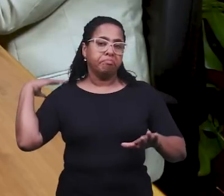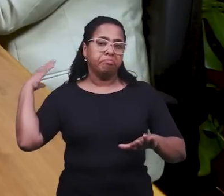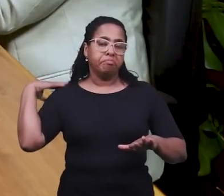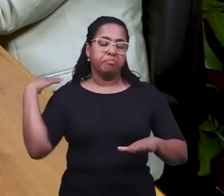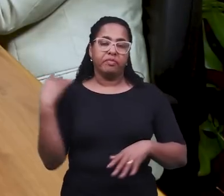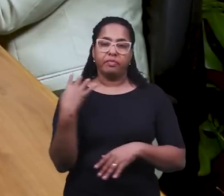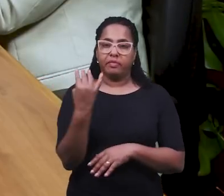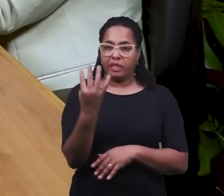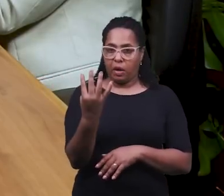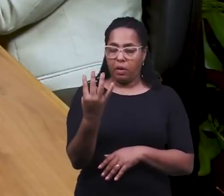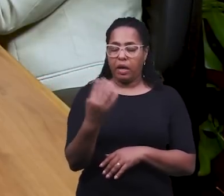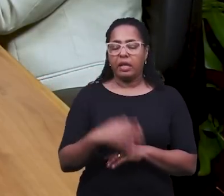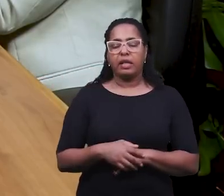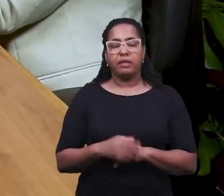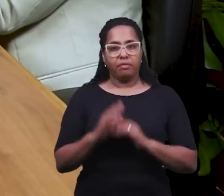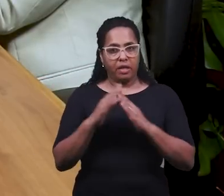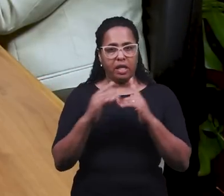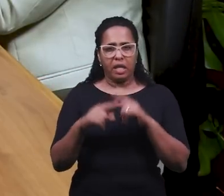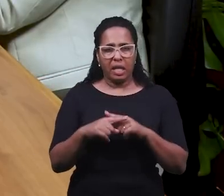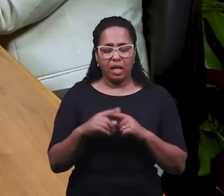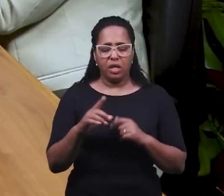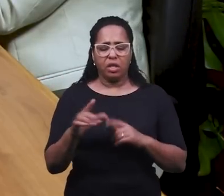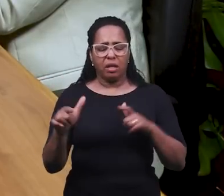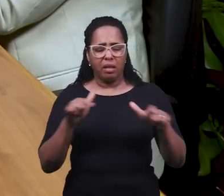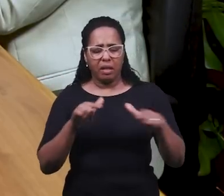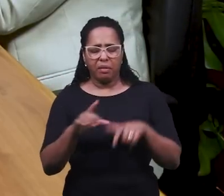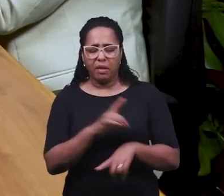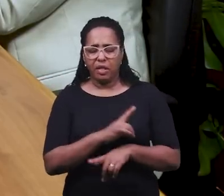4, trabalho de diácono